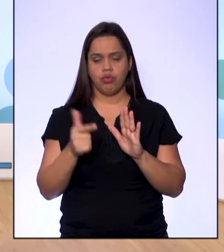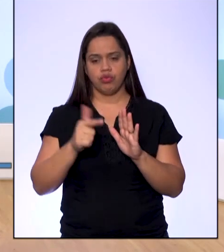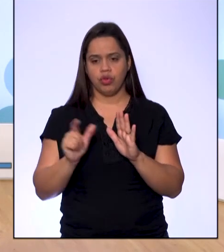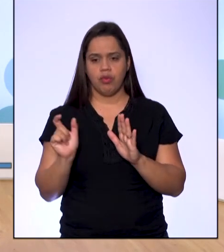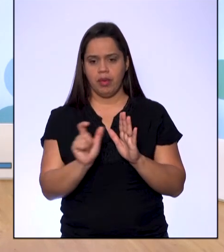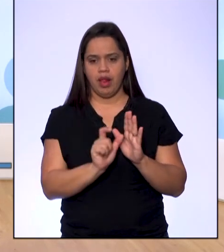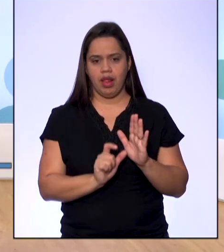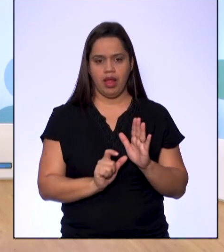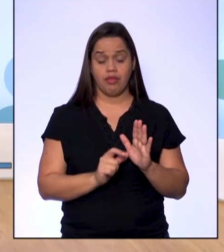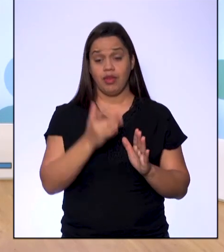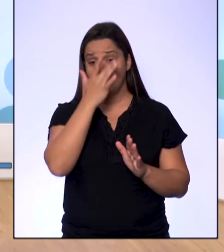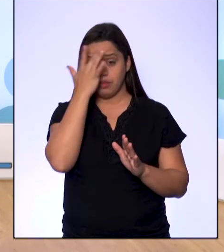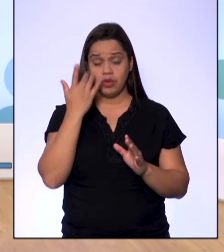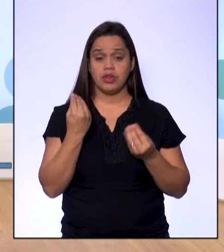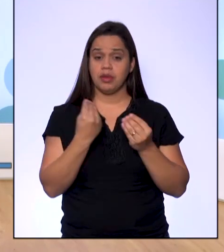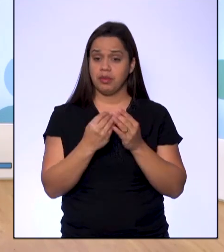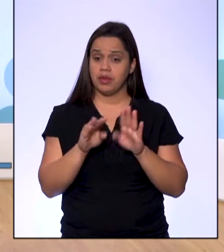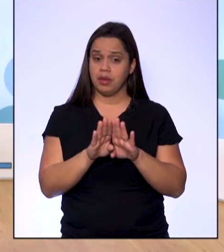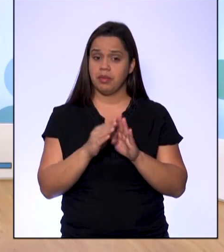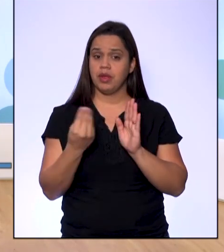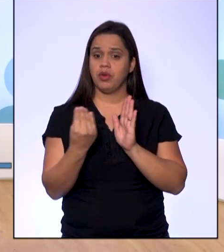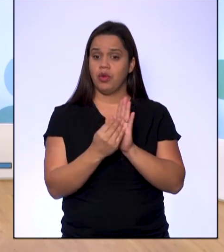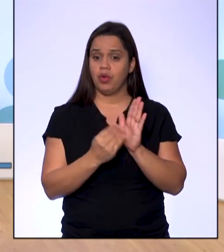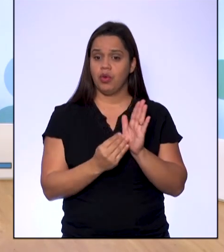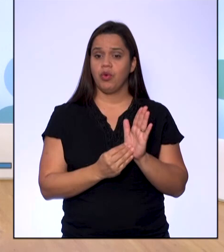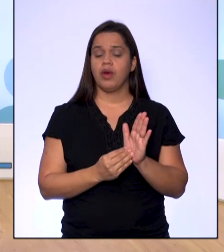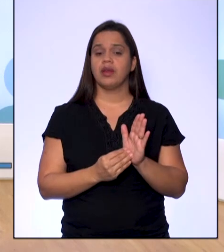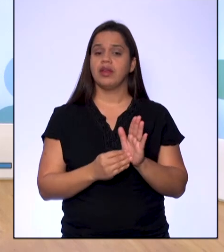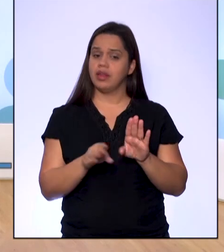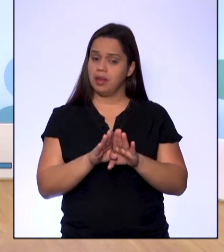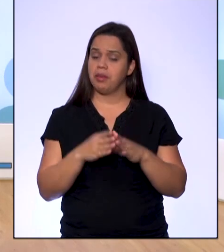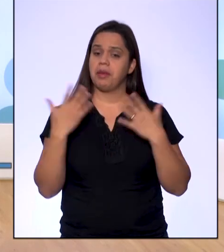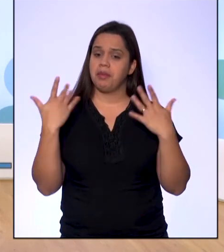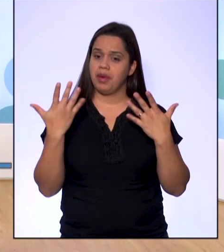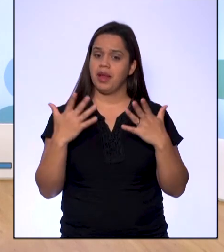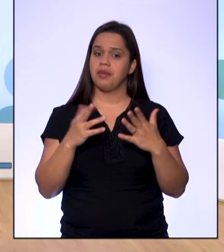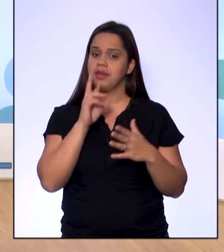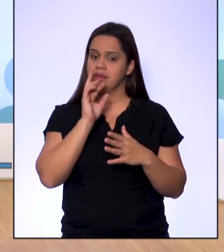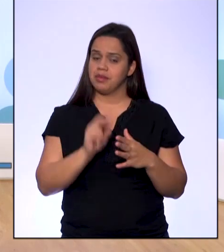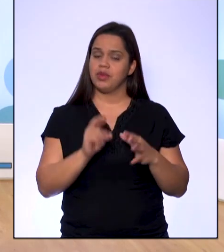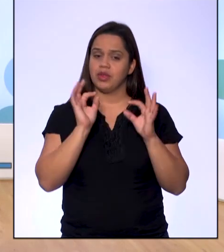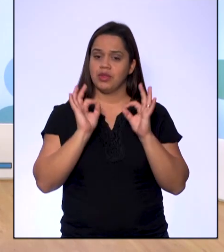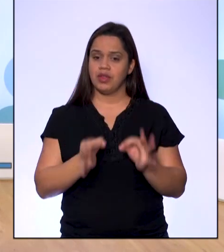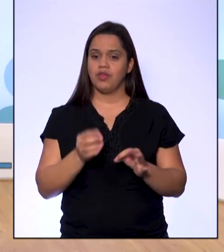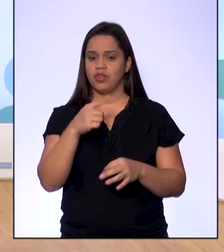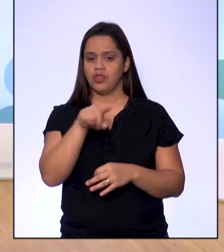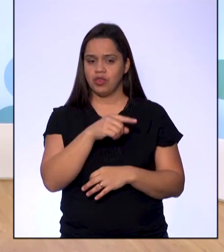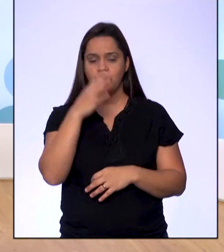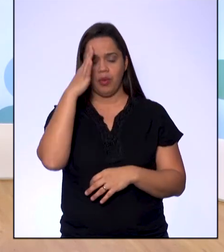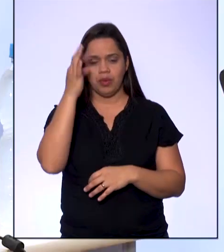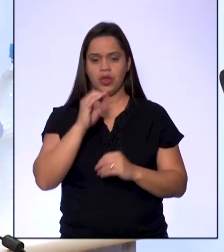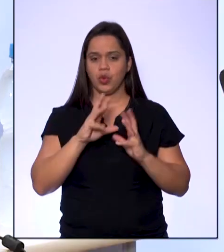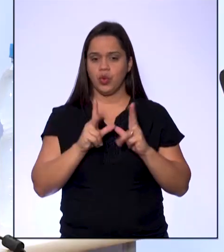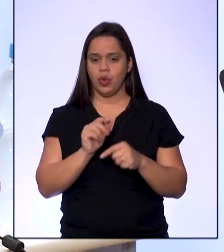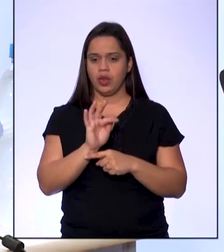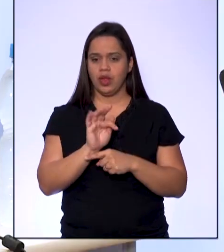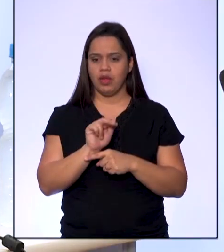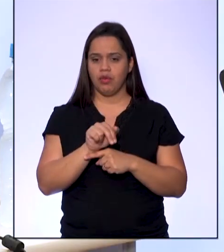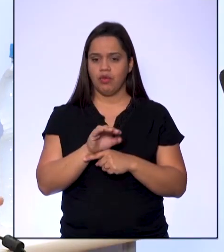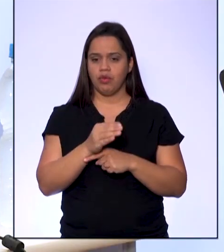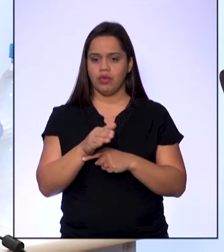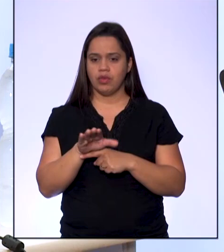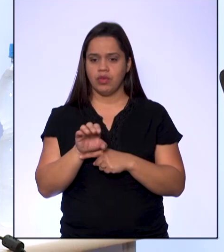C aqui. Olha que interessante. Perfeito. Parabéns. Vocês já estão entendendo toda essa função no texto. Evitar